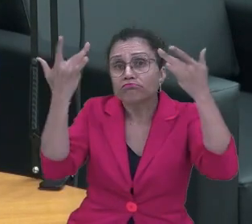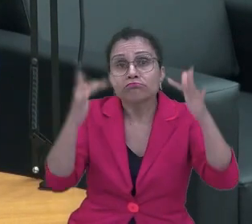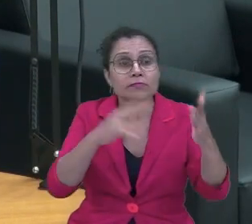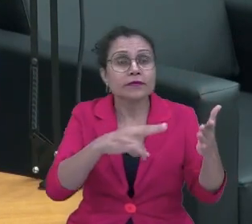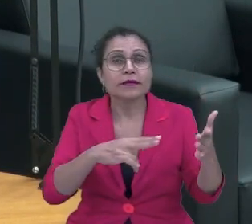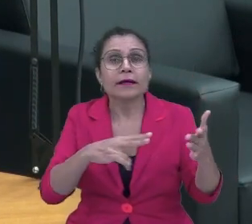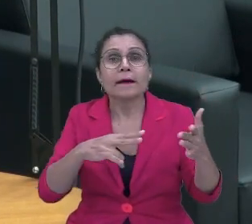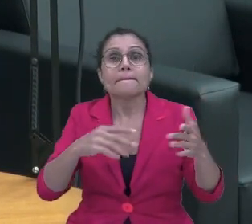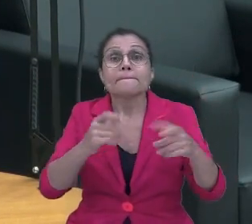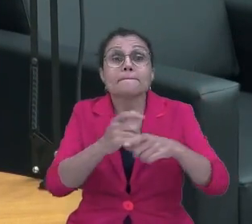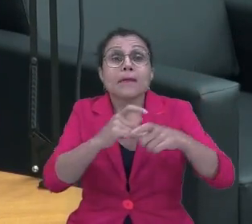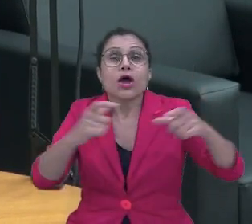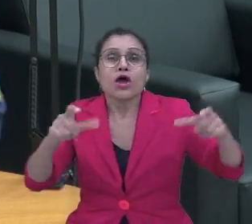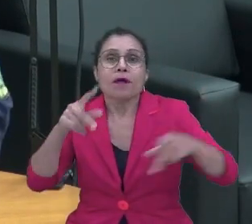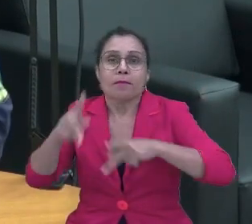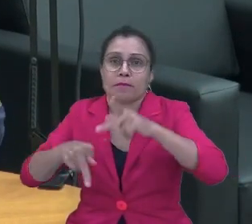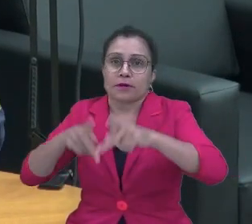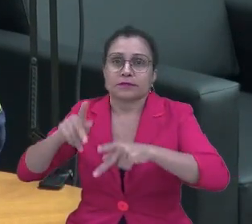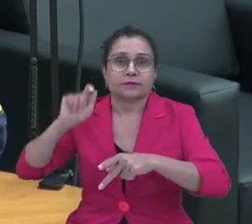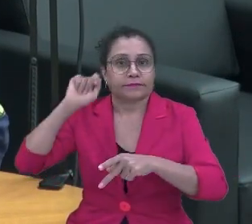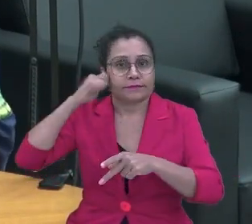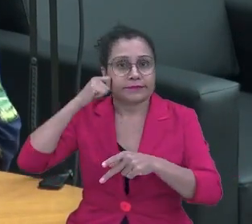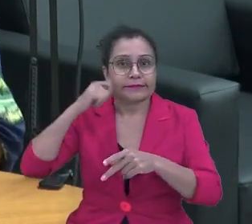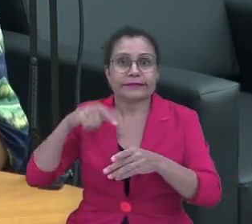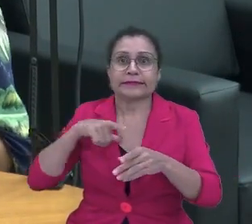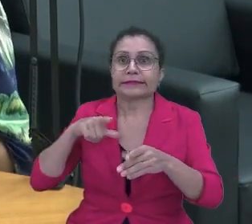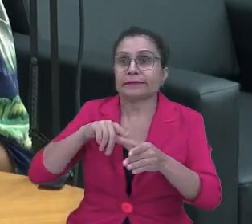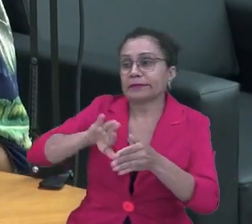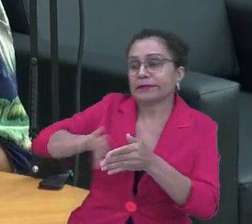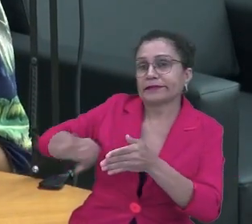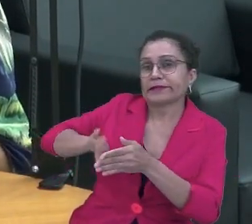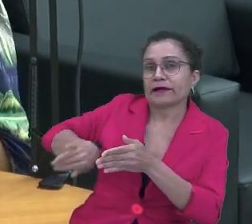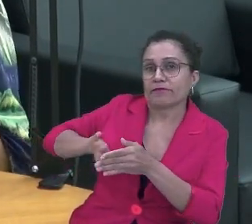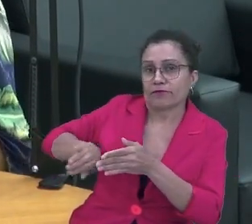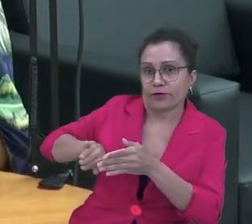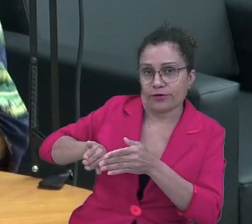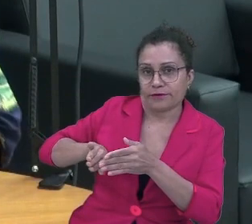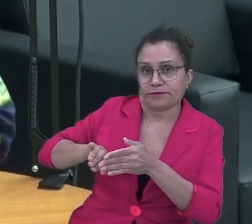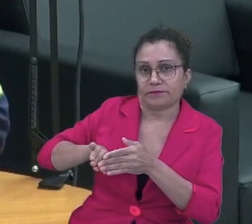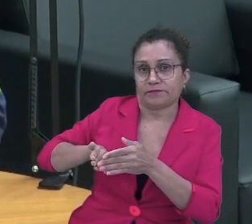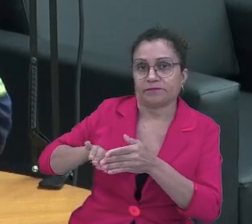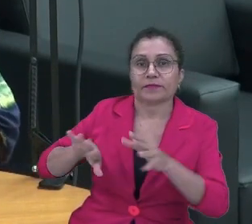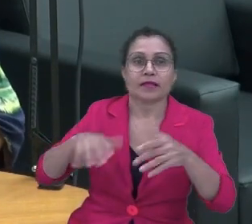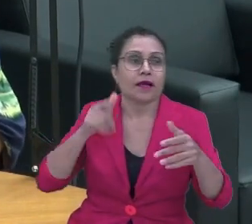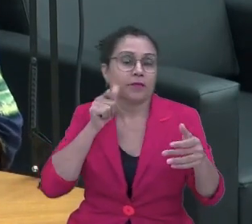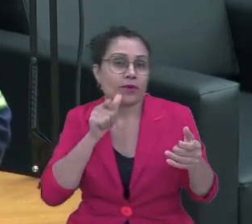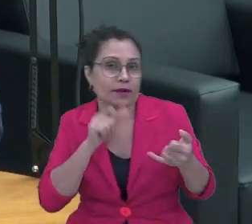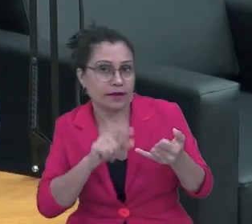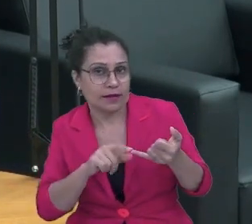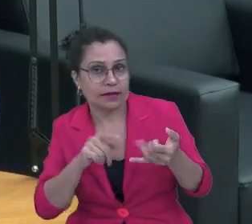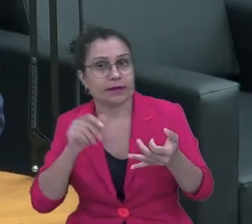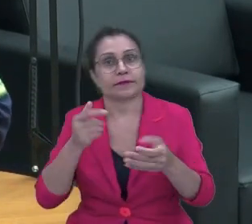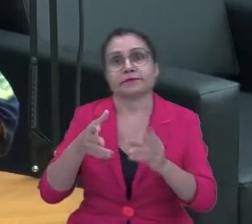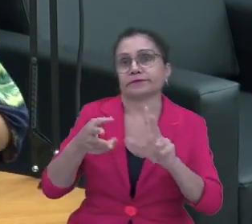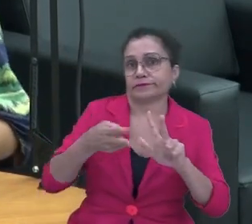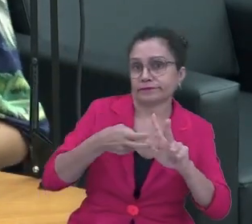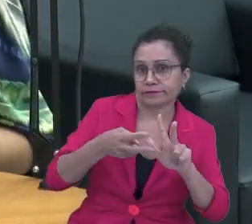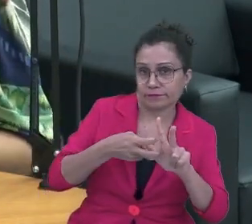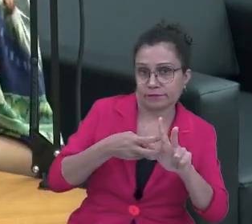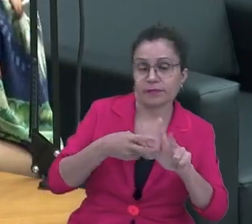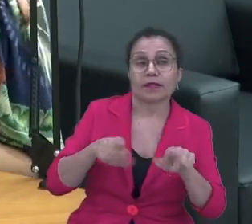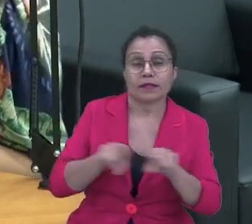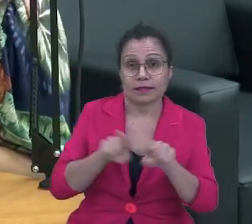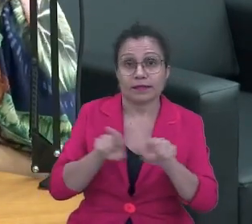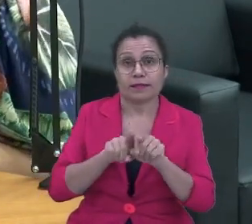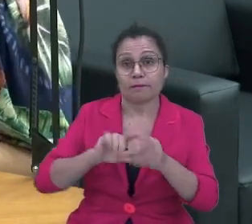a população negra. Então, também estava de fora. Então, não são todas as mulheres. Então, a mulher negra, a mulher indígena,